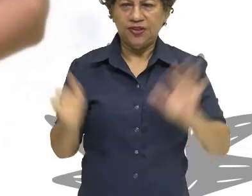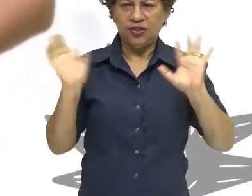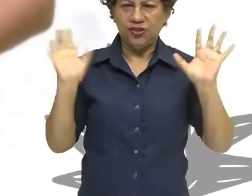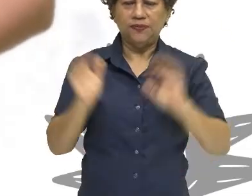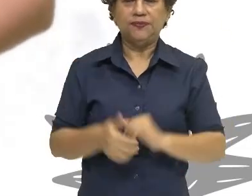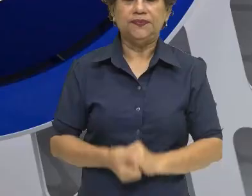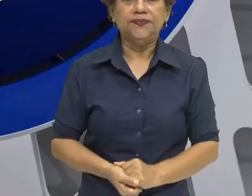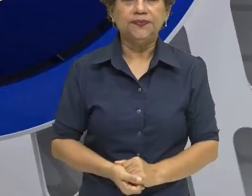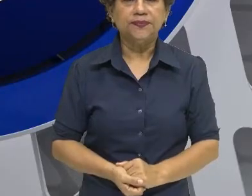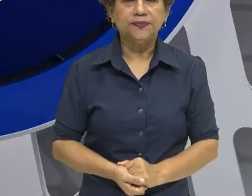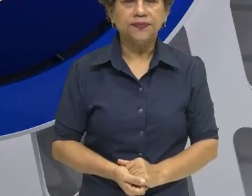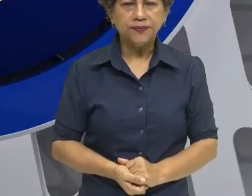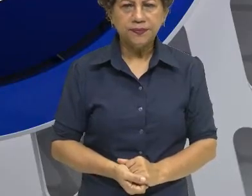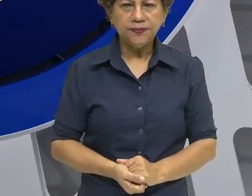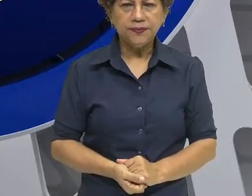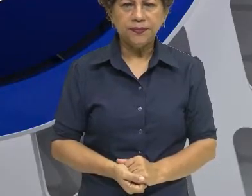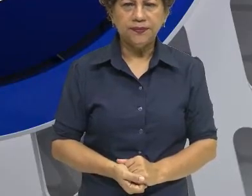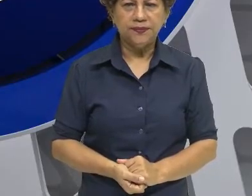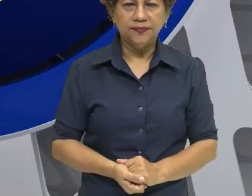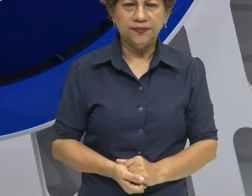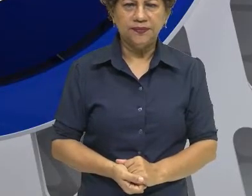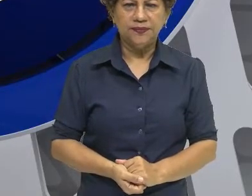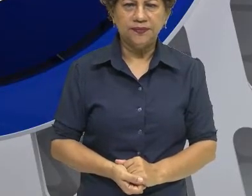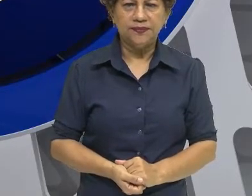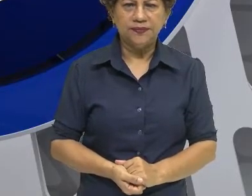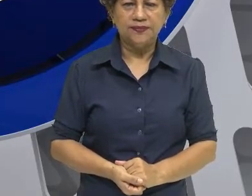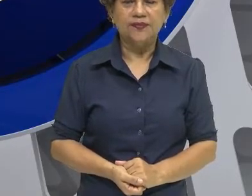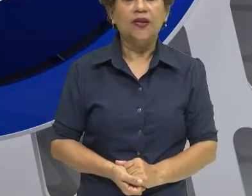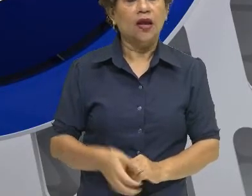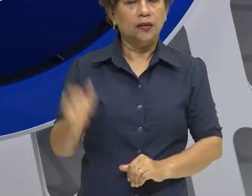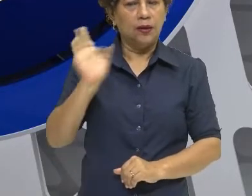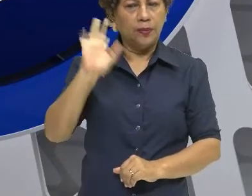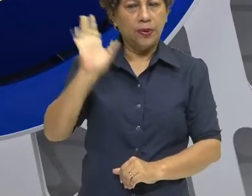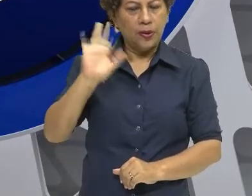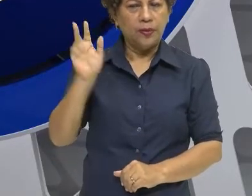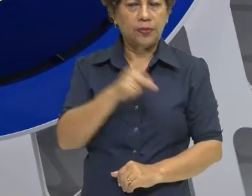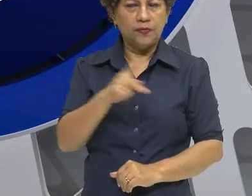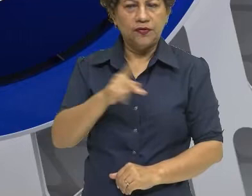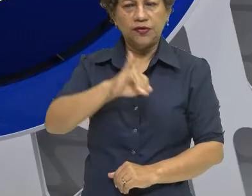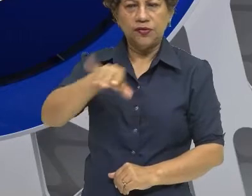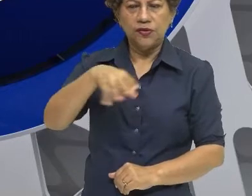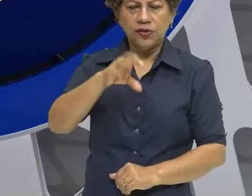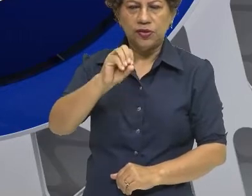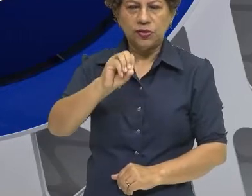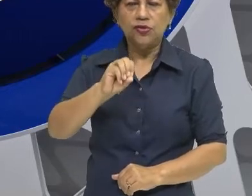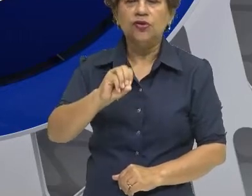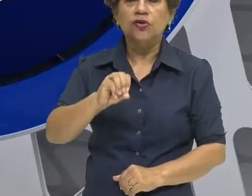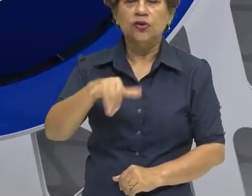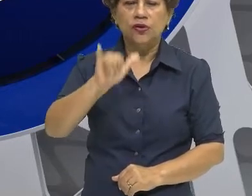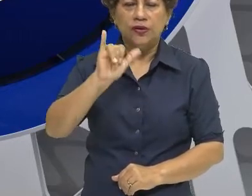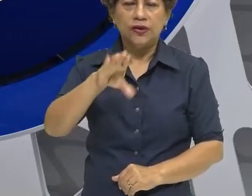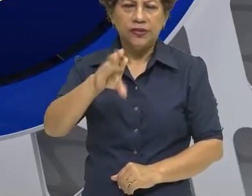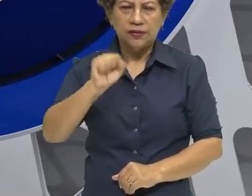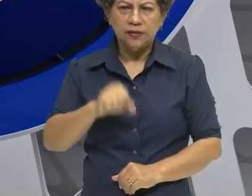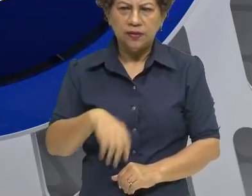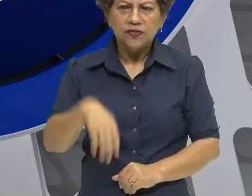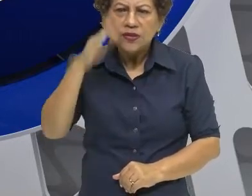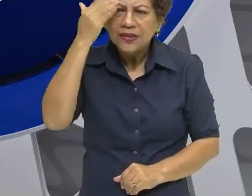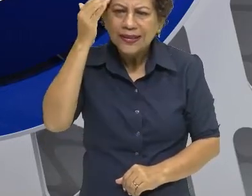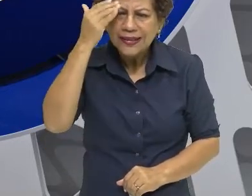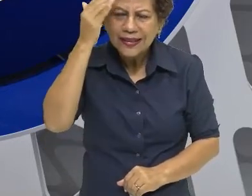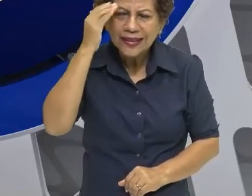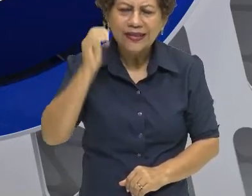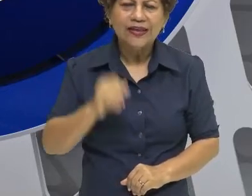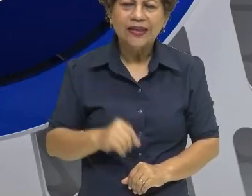próxima! Até a próxima, professora Joyce. Muito obrigada. Ela é maravilhosa, né, gente? Vocês conseguiram entender